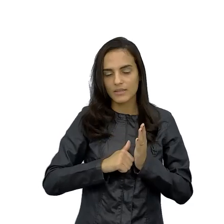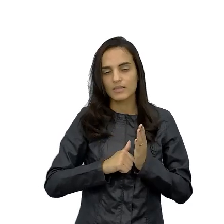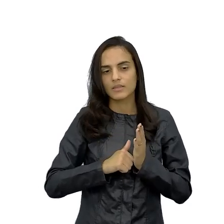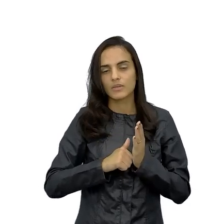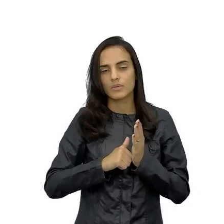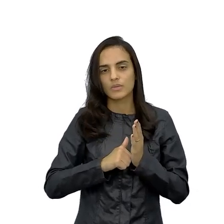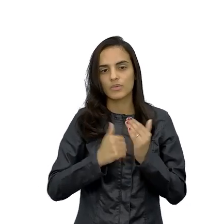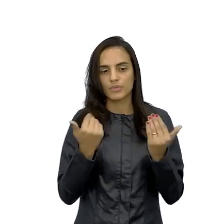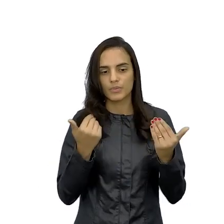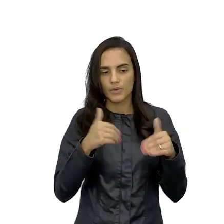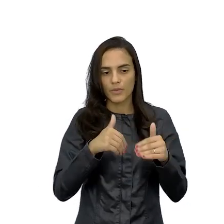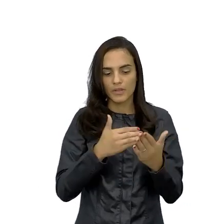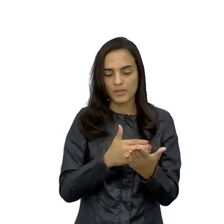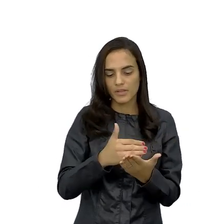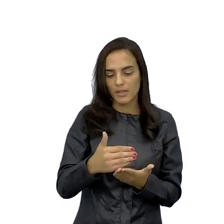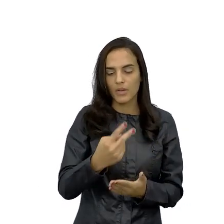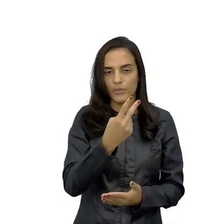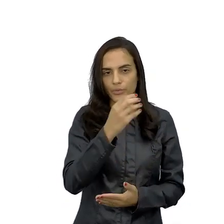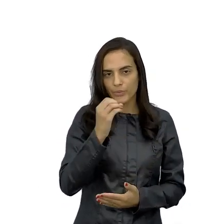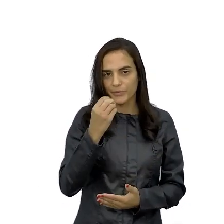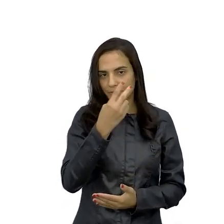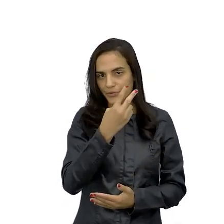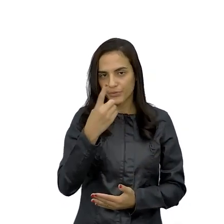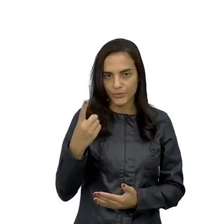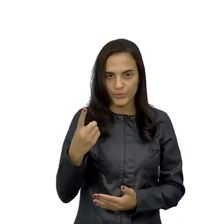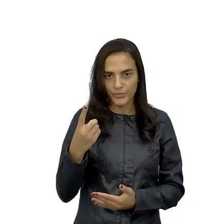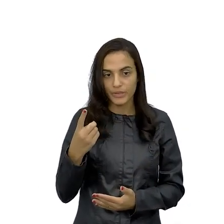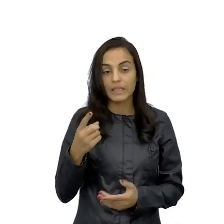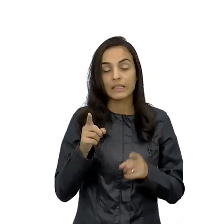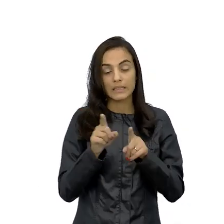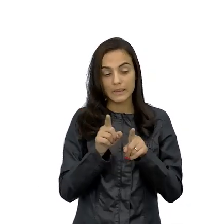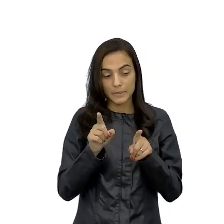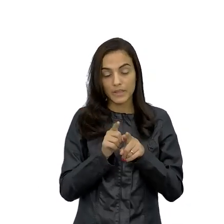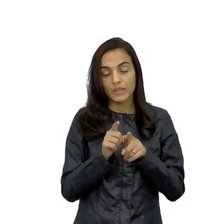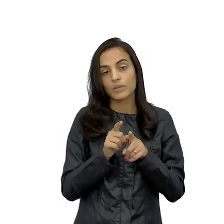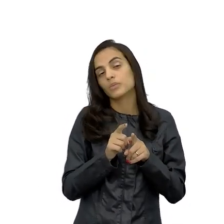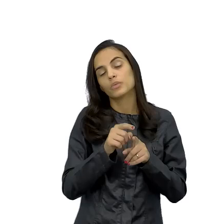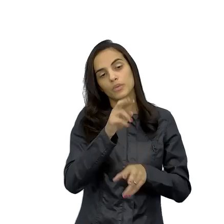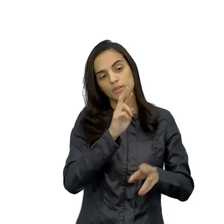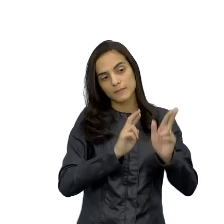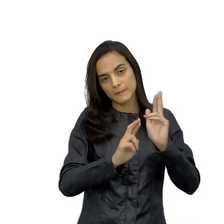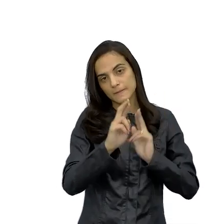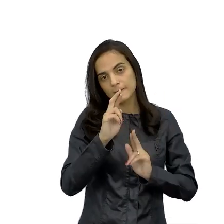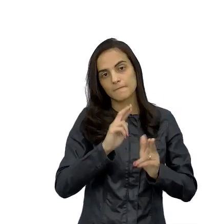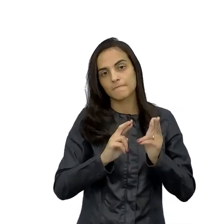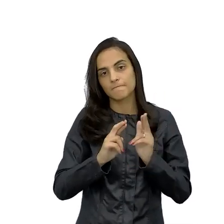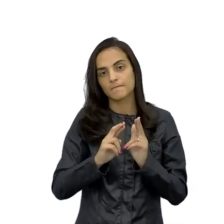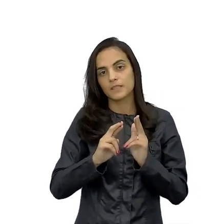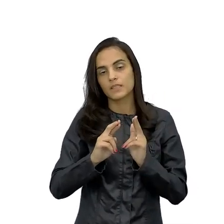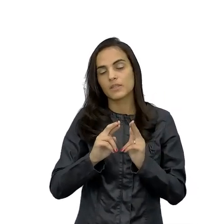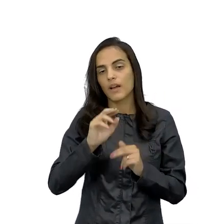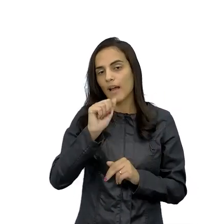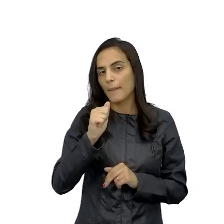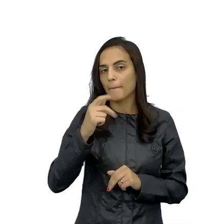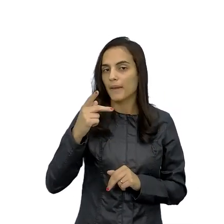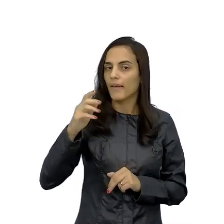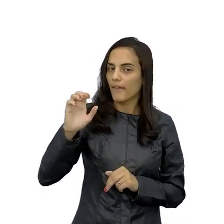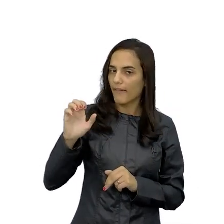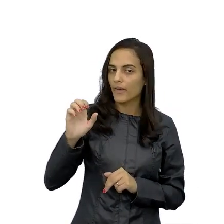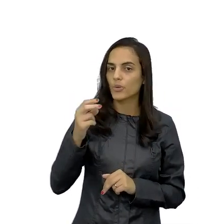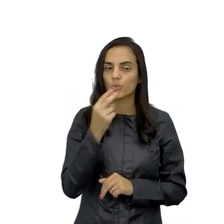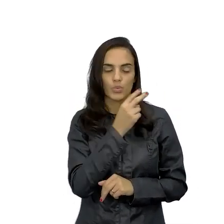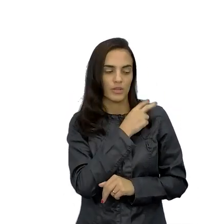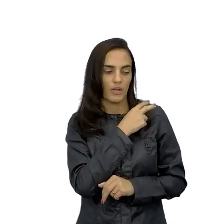diagnóstica de entrada de 2021, como também os resultados de uma APE do